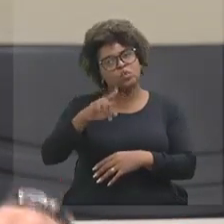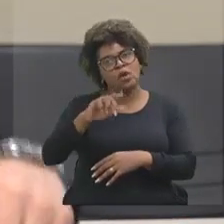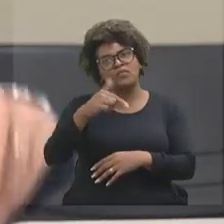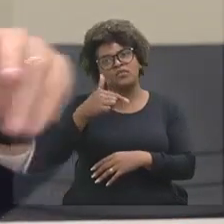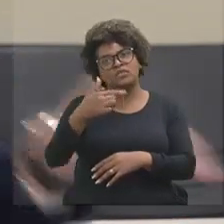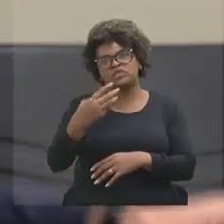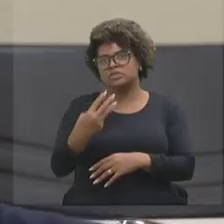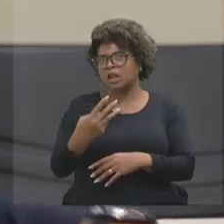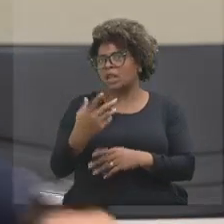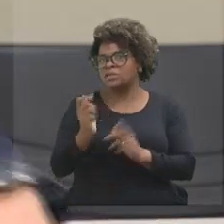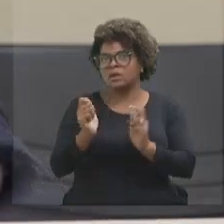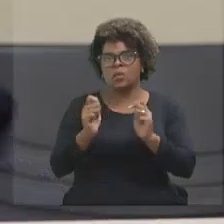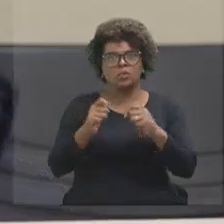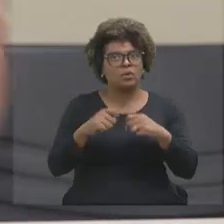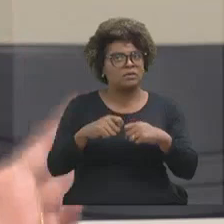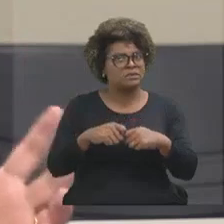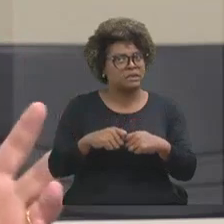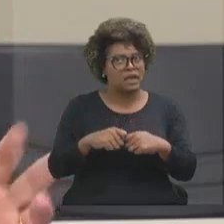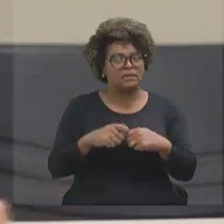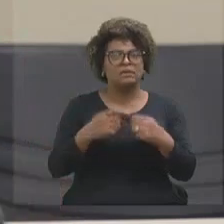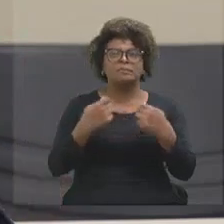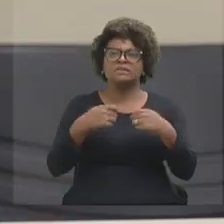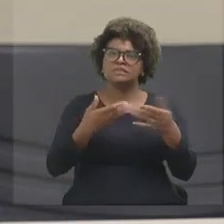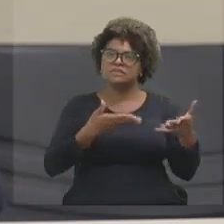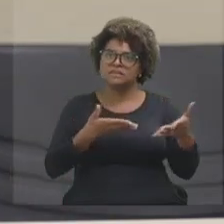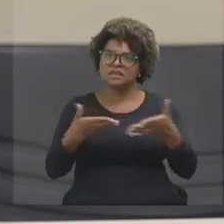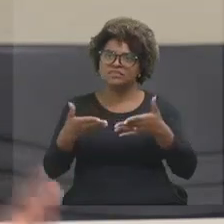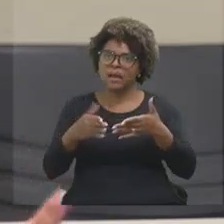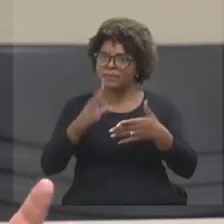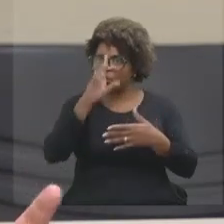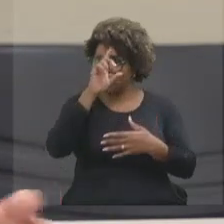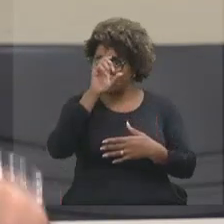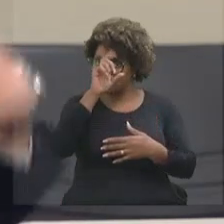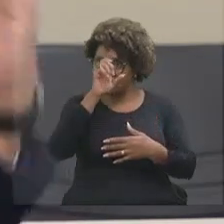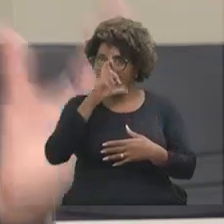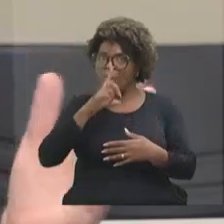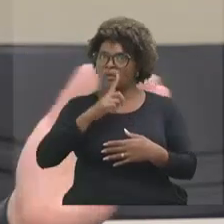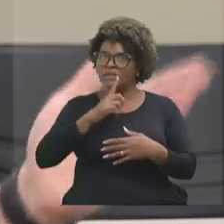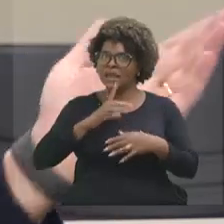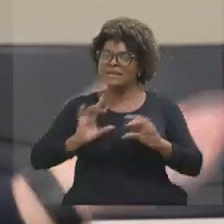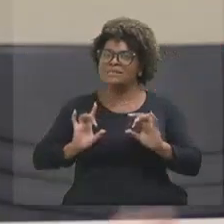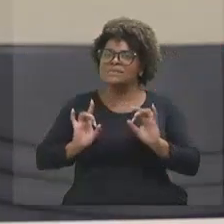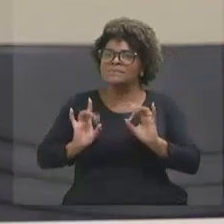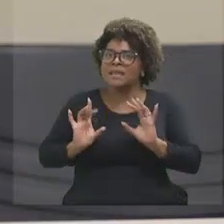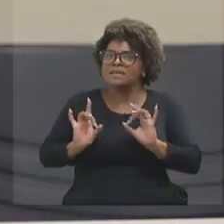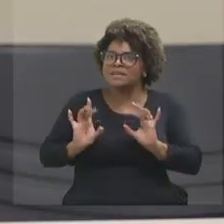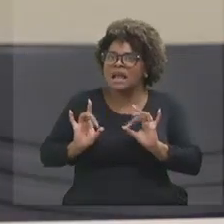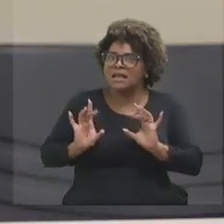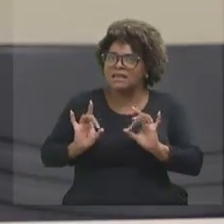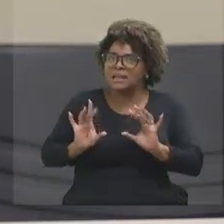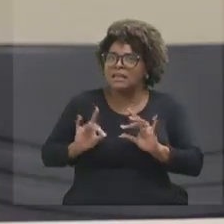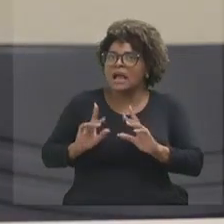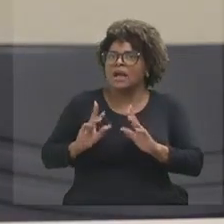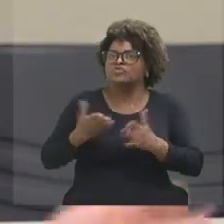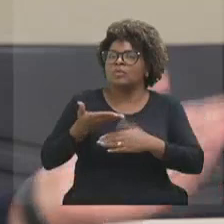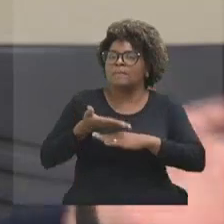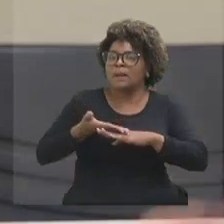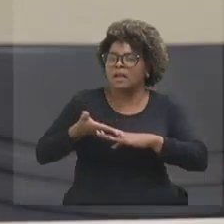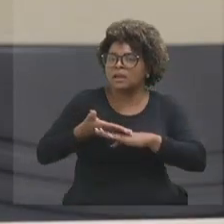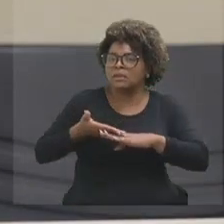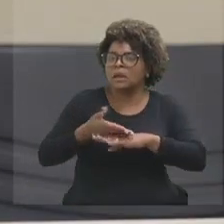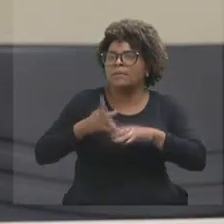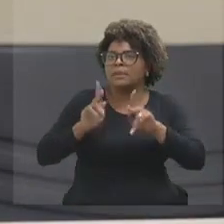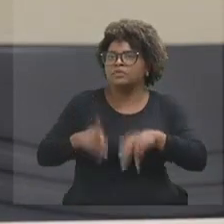para aquele grande queimado com múltiplas que imaduras que ninguém vai ter aquele tanto de profissional como nós temos a grande referência